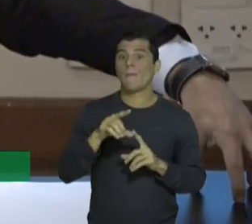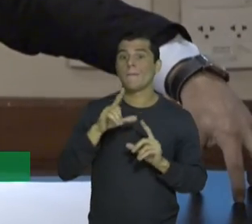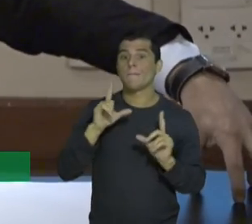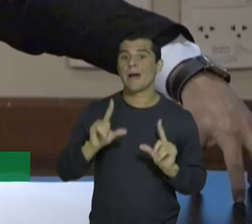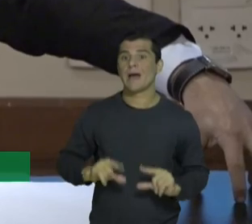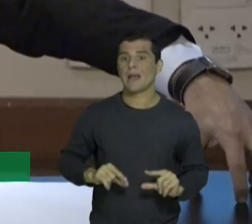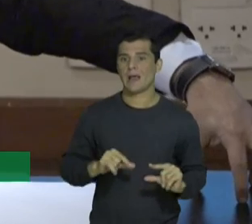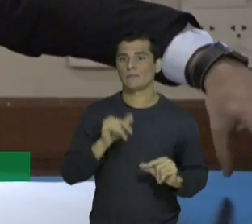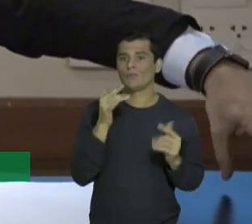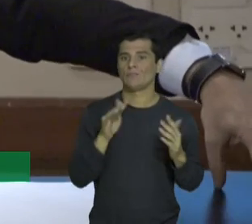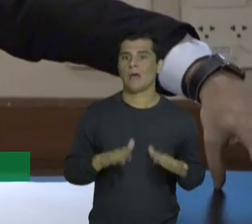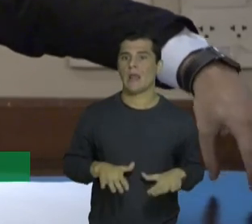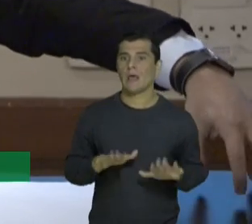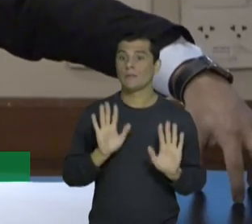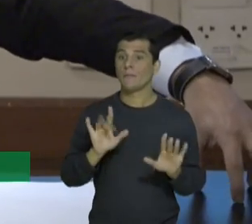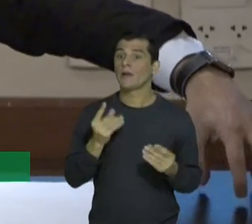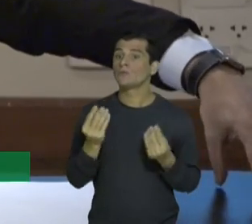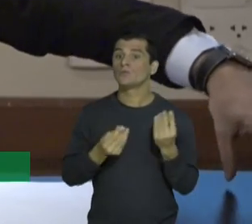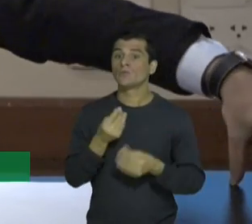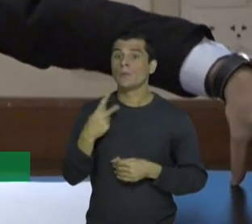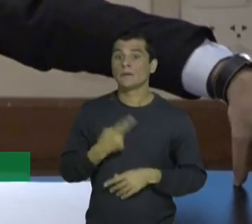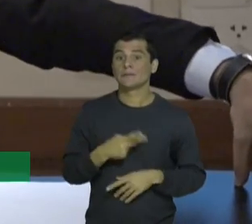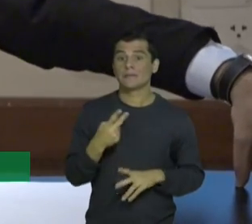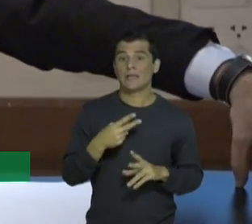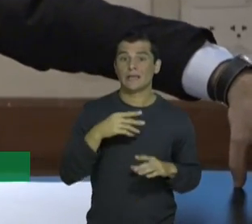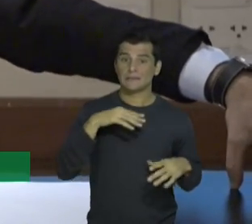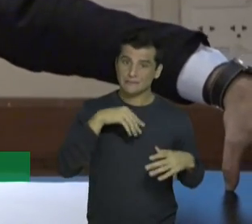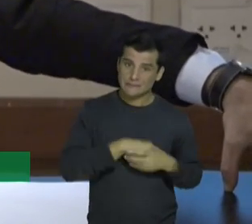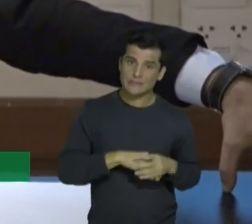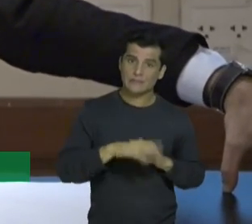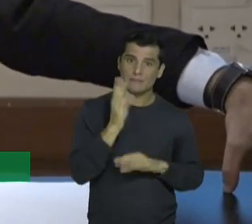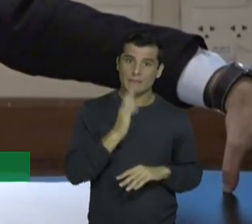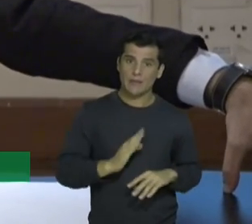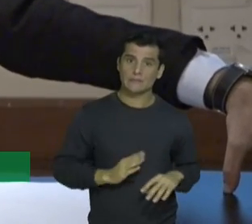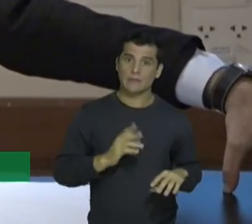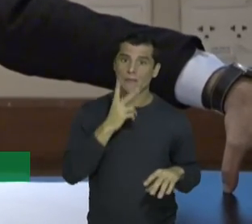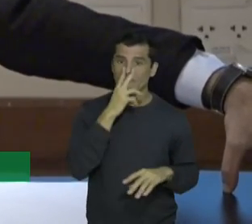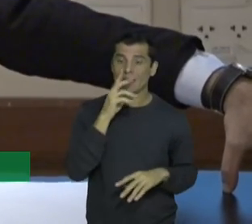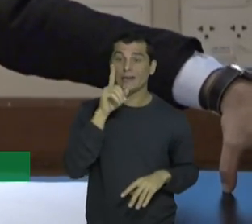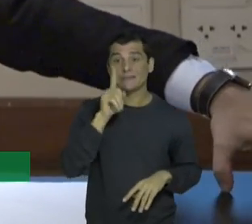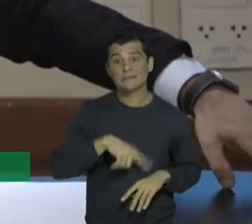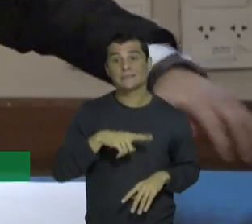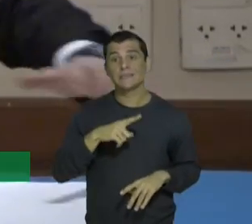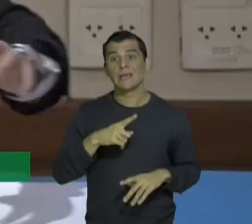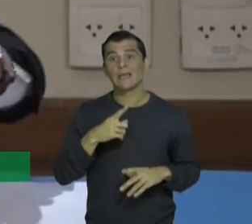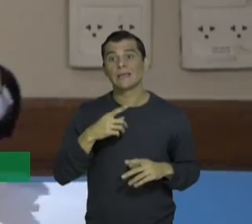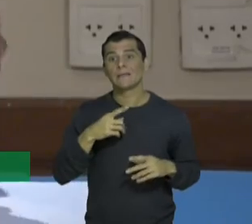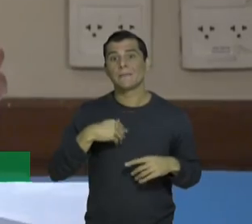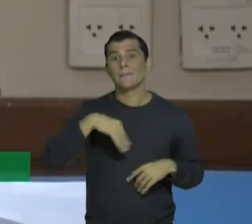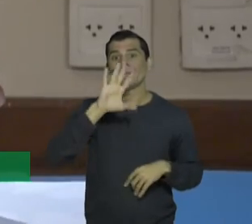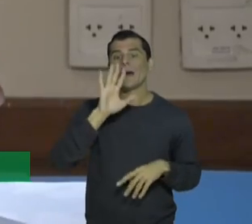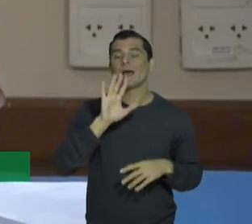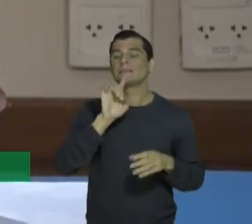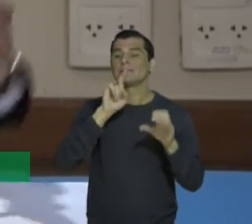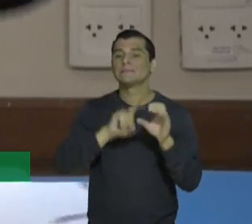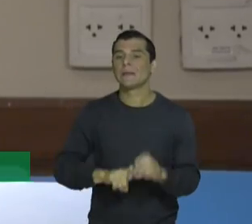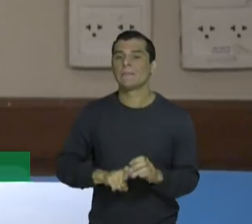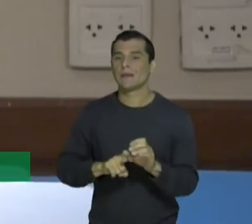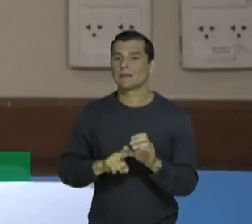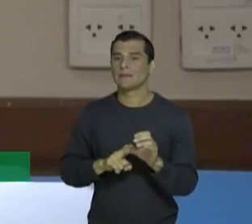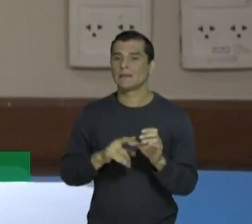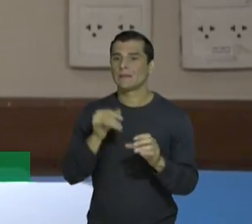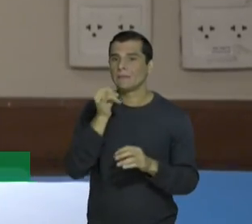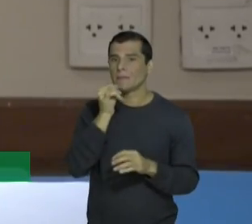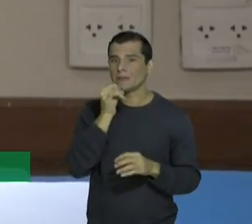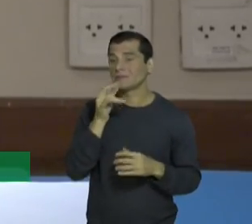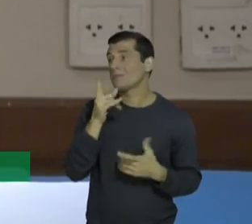sim só que isso corre faz com que aumente o risco da nossa indústria se mexican ou seja ela vira mais uma maquiladora do que propriamente